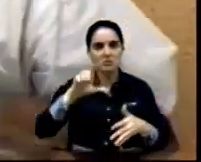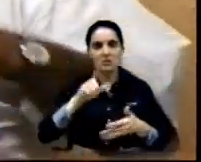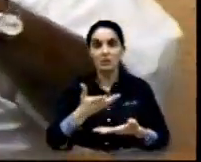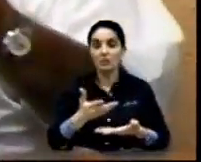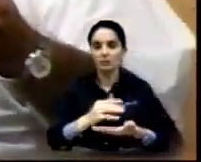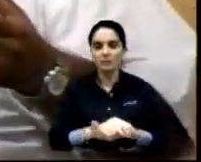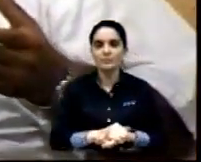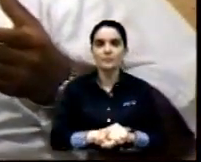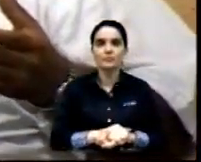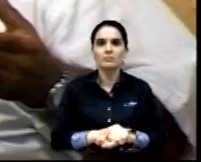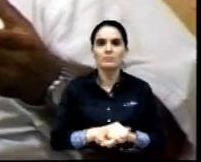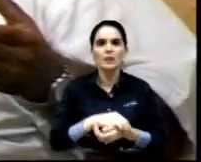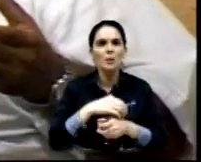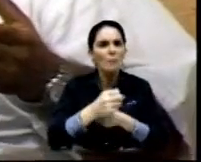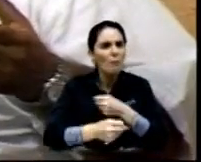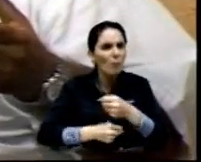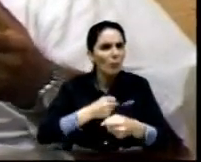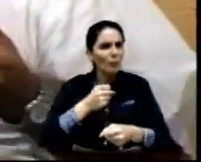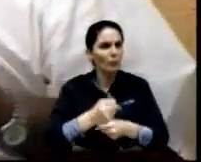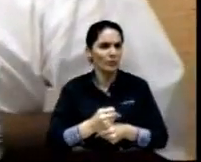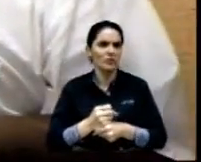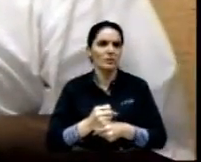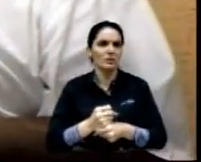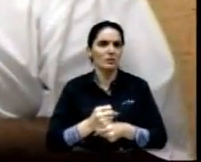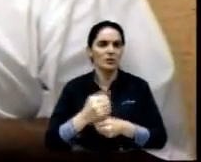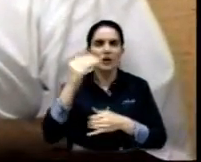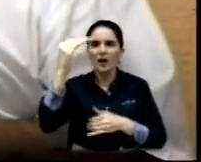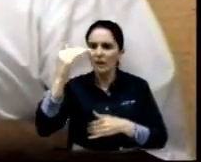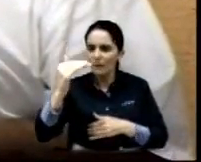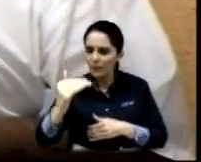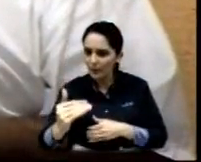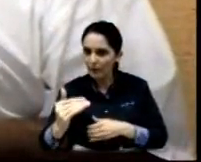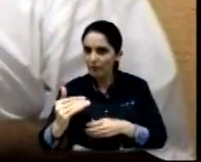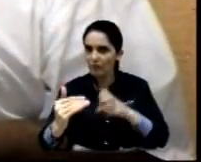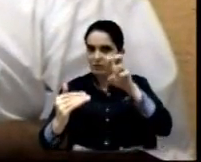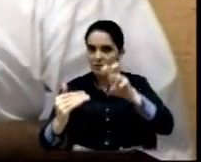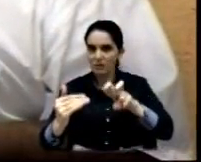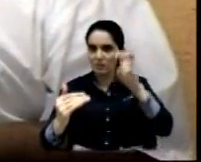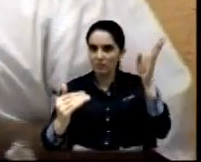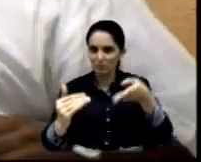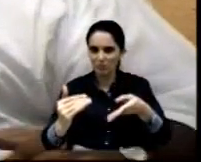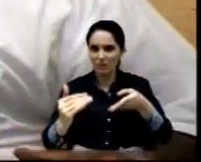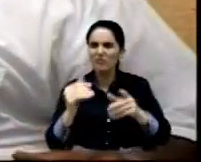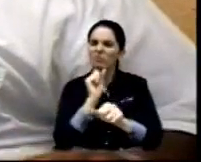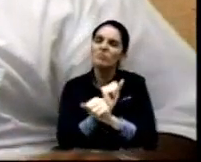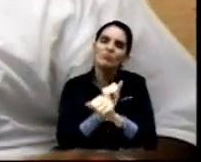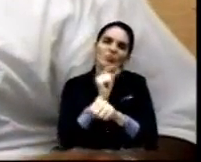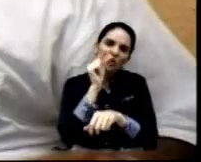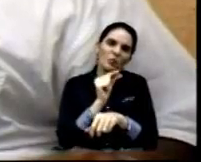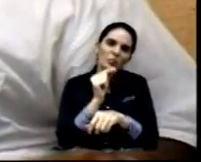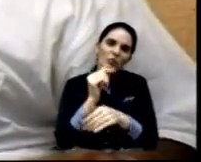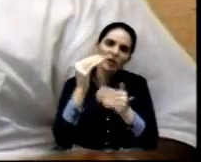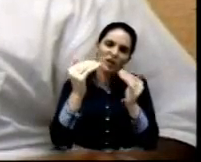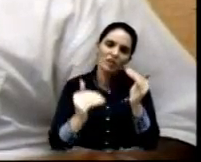Isso por ano. Aí agora caiu para 5,5. Então vamos esperar um pouquinho mais, quem sabe não cai para